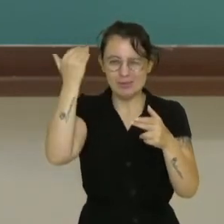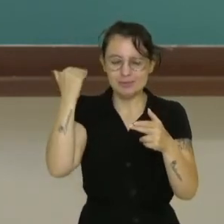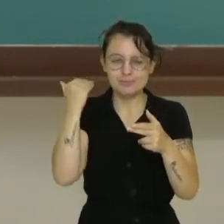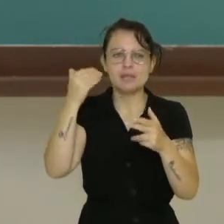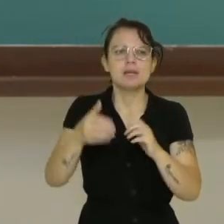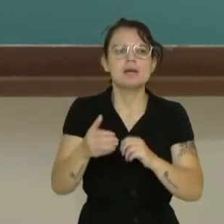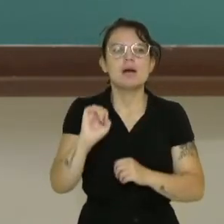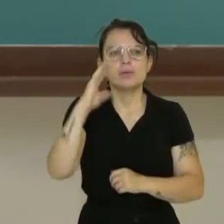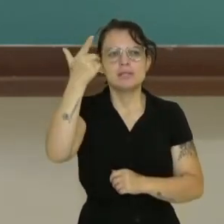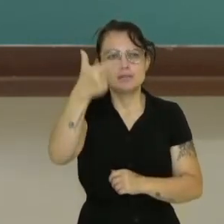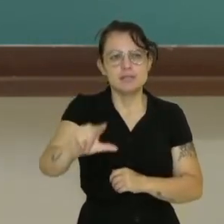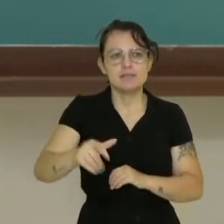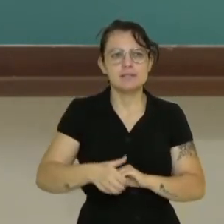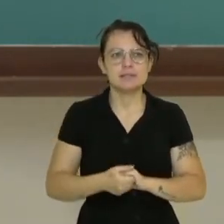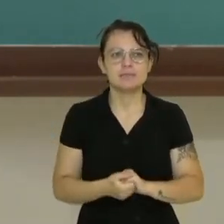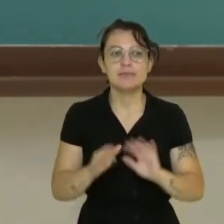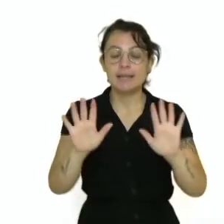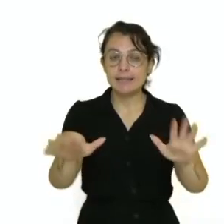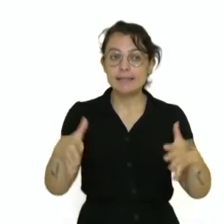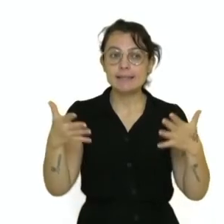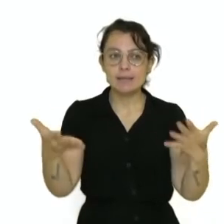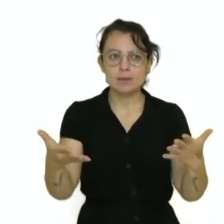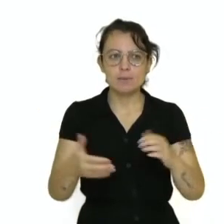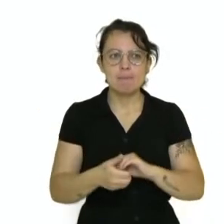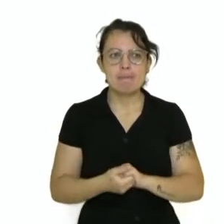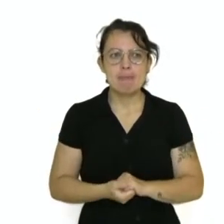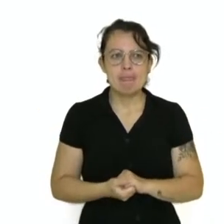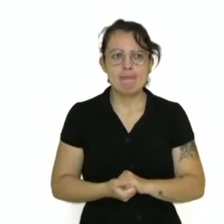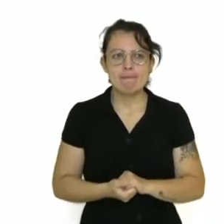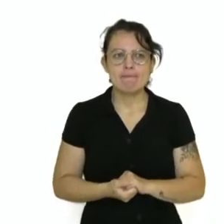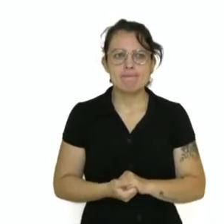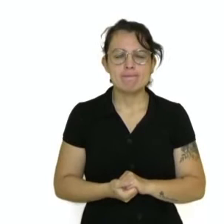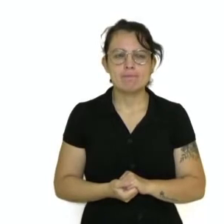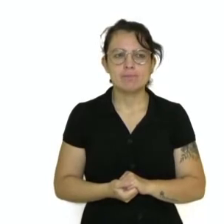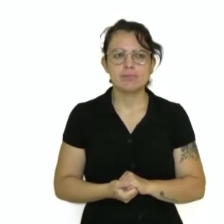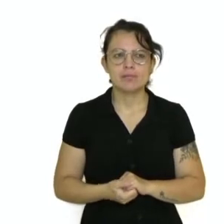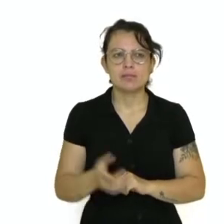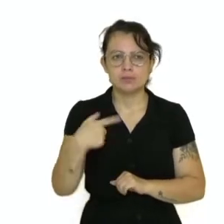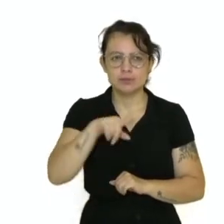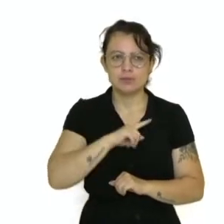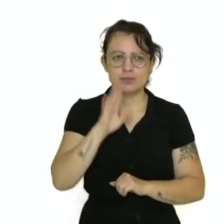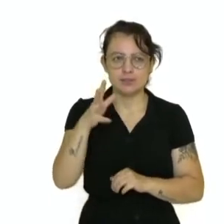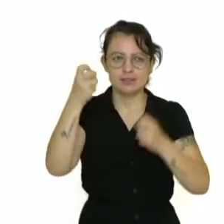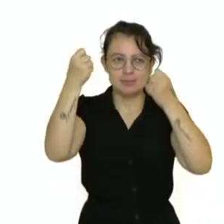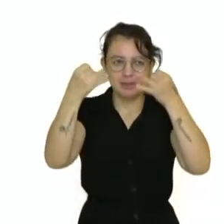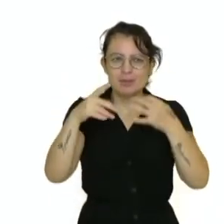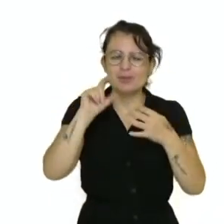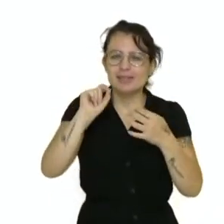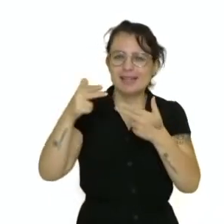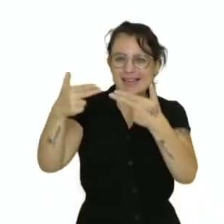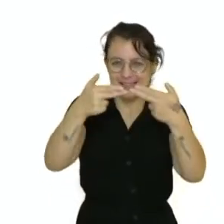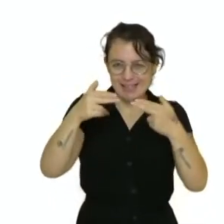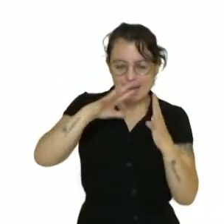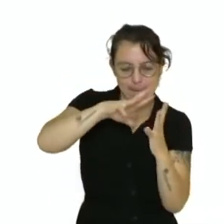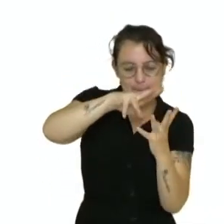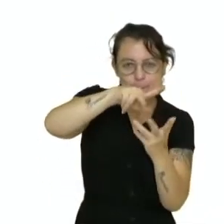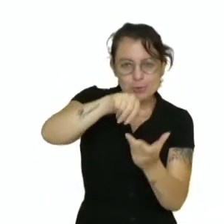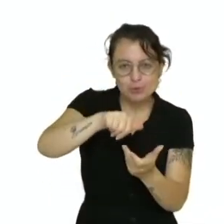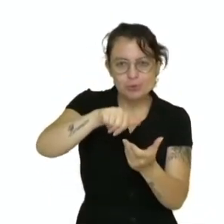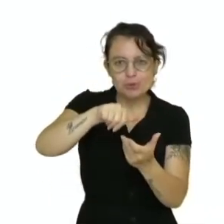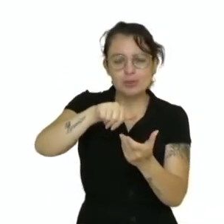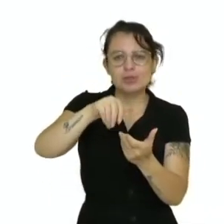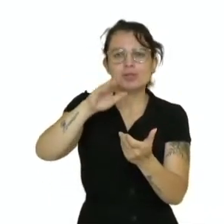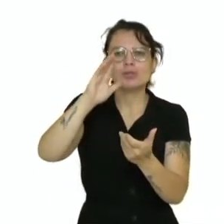acontecer. Bem, como nós havíamos falado, as guerras mundiais,